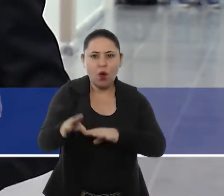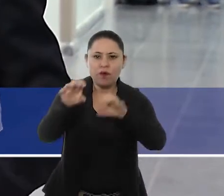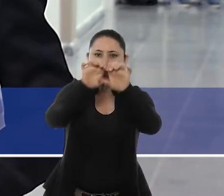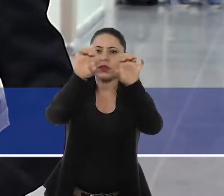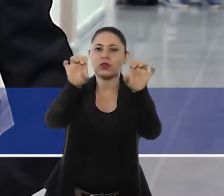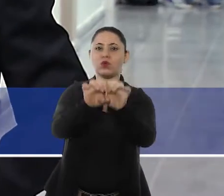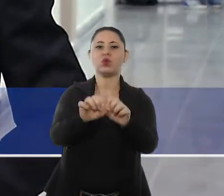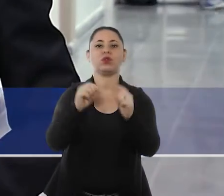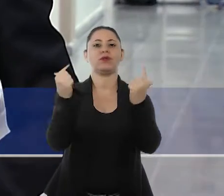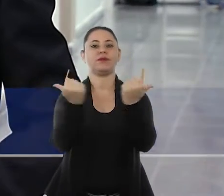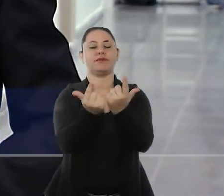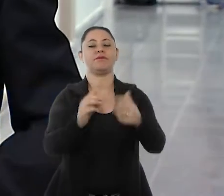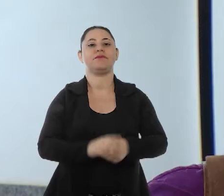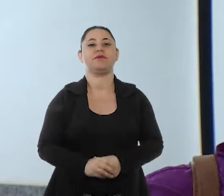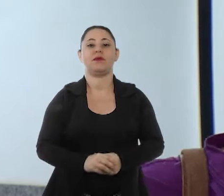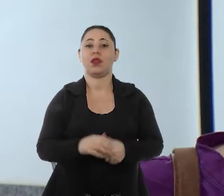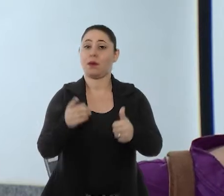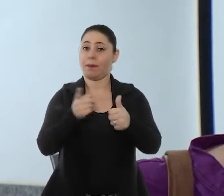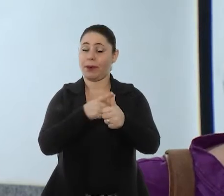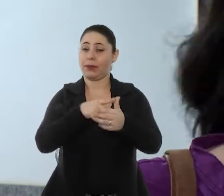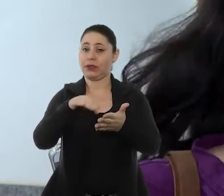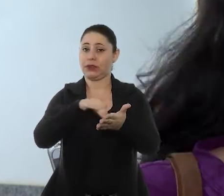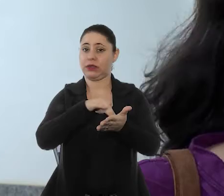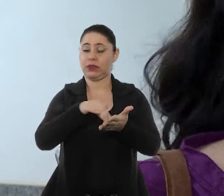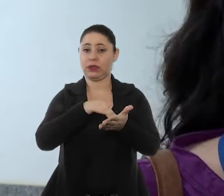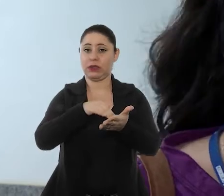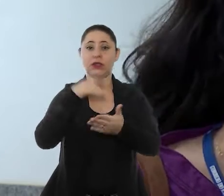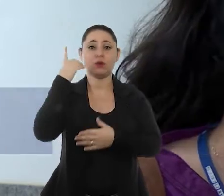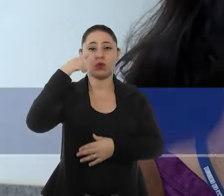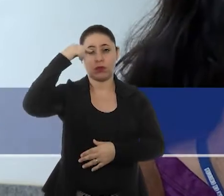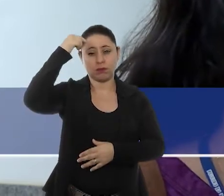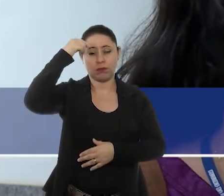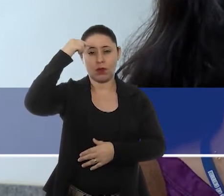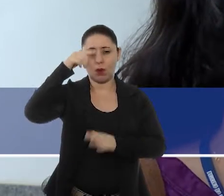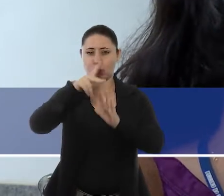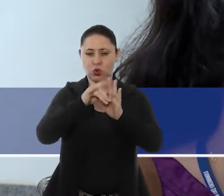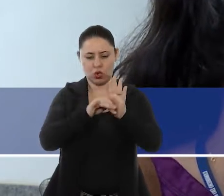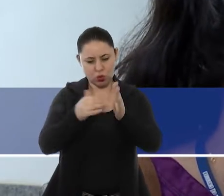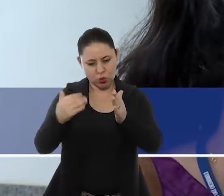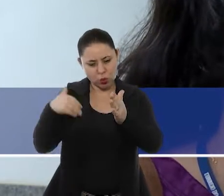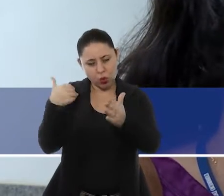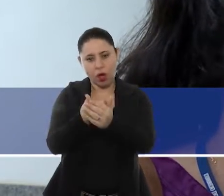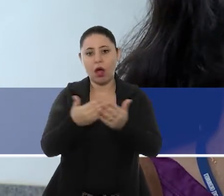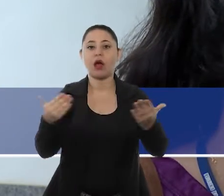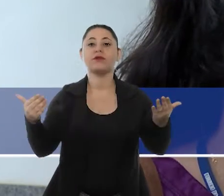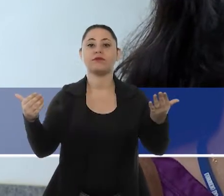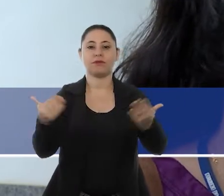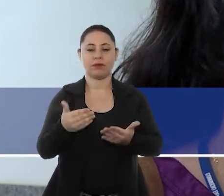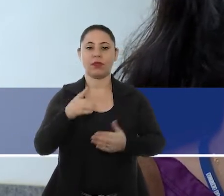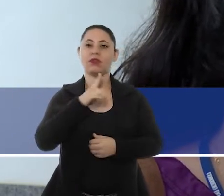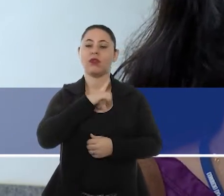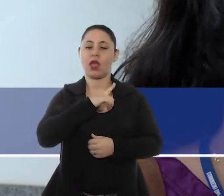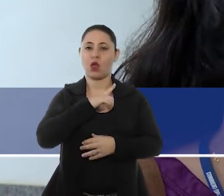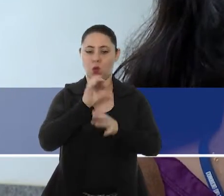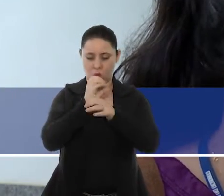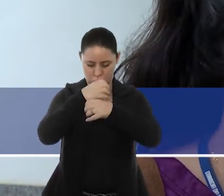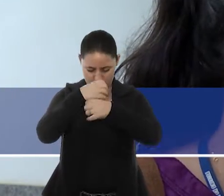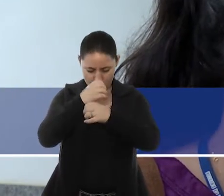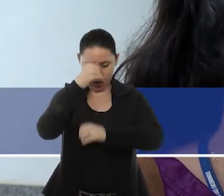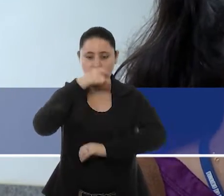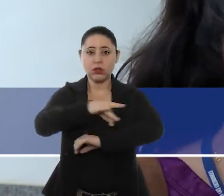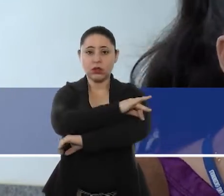da infraestrutura da Alemes. A primeira secretaria, o deputado Zé Teixeira, tocou esse projeto até agora e temos aqui um